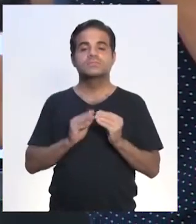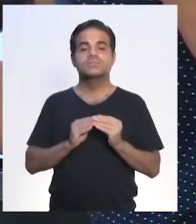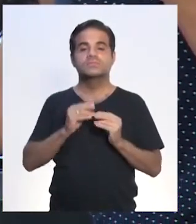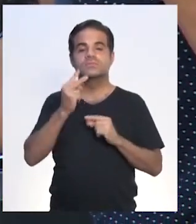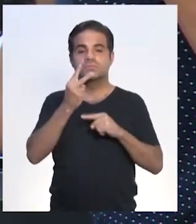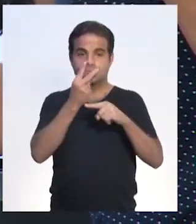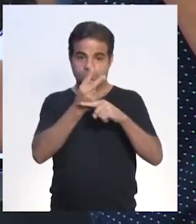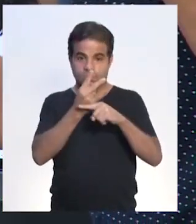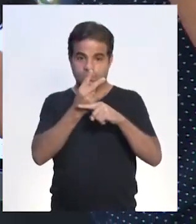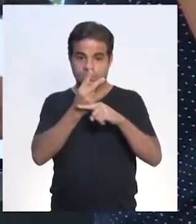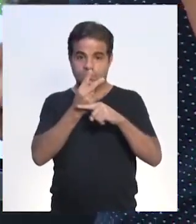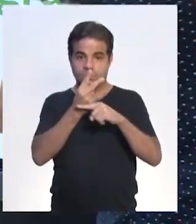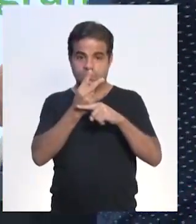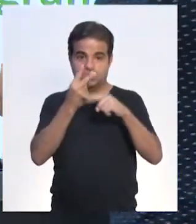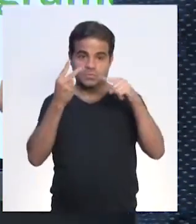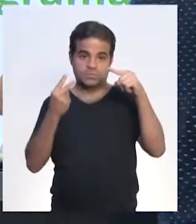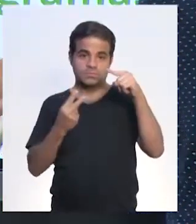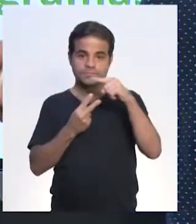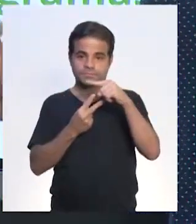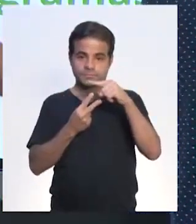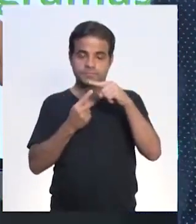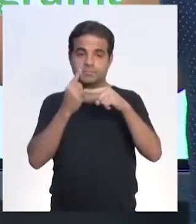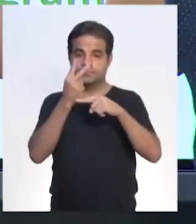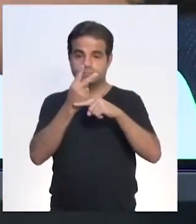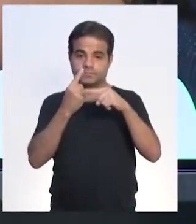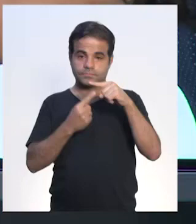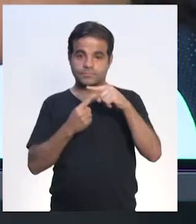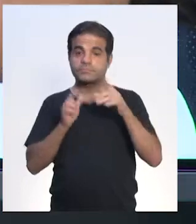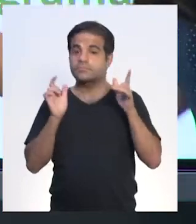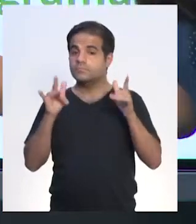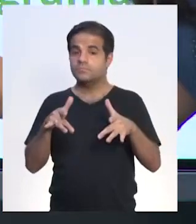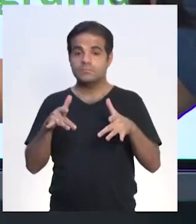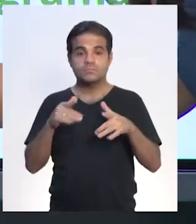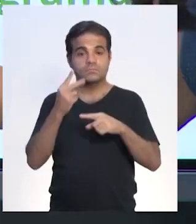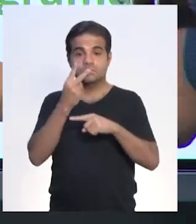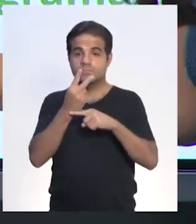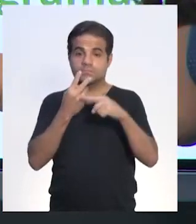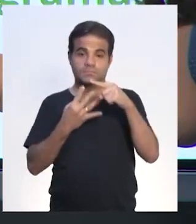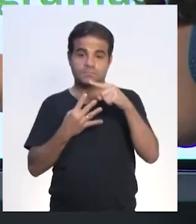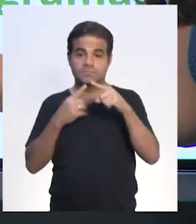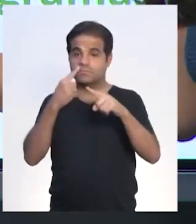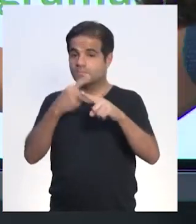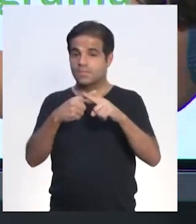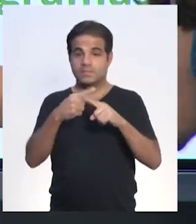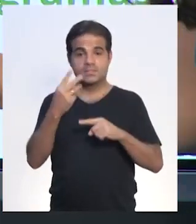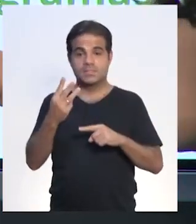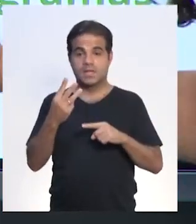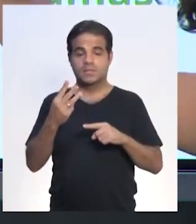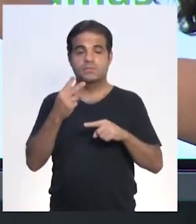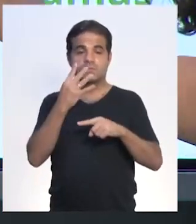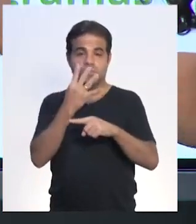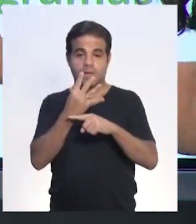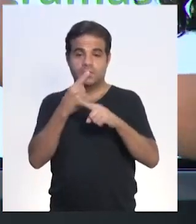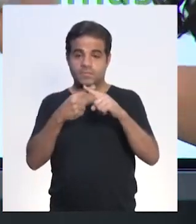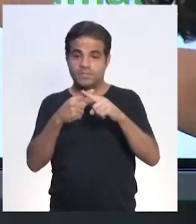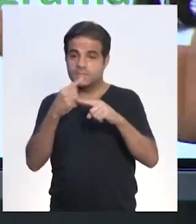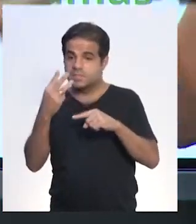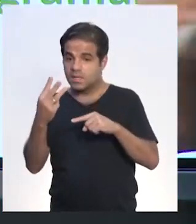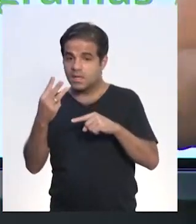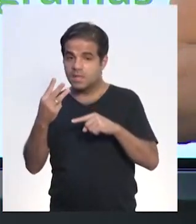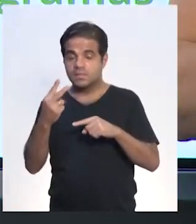2 de cima com o 2 de baixo e o 1 também. E sobrou o 4 vezes 3. 4 vezes